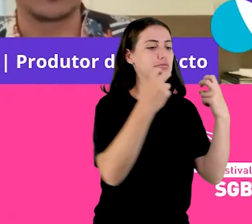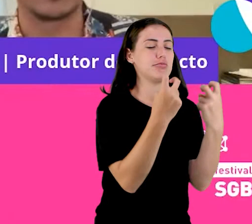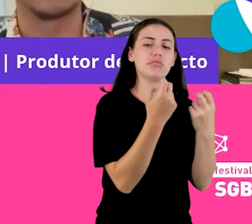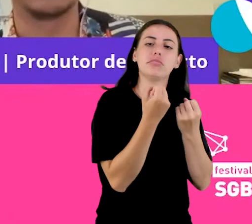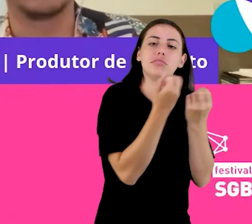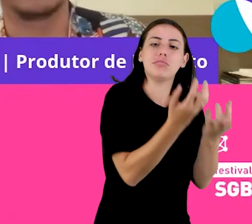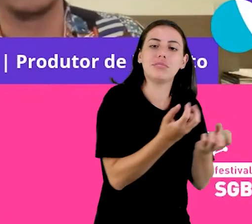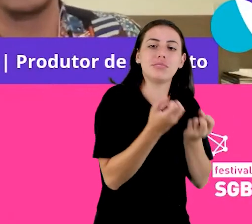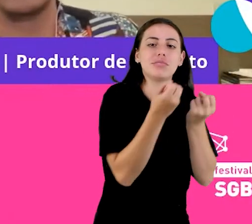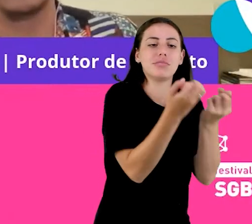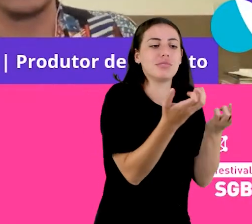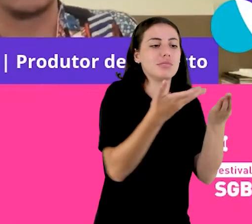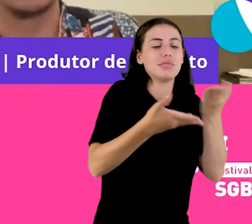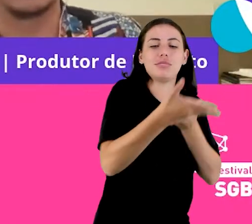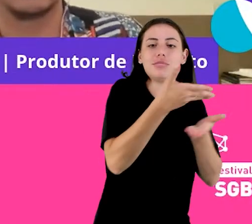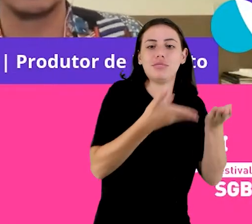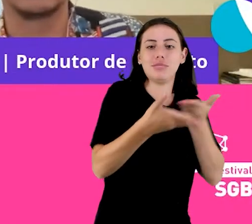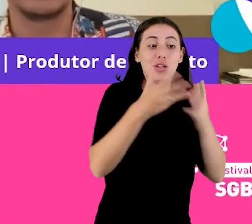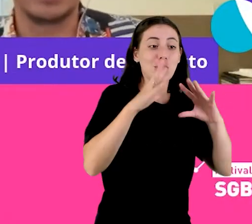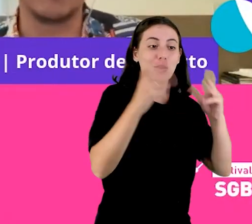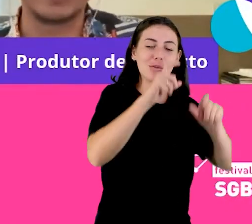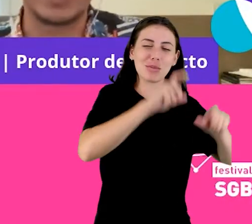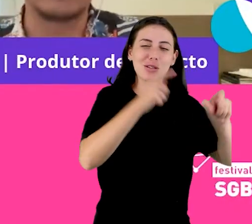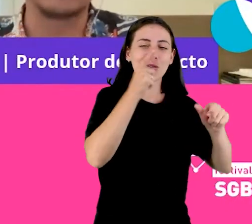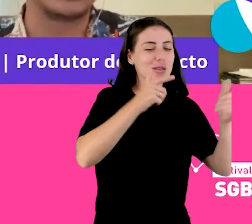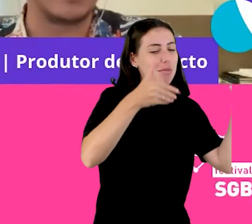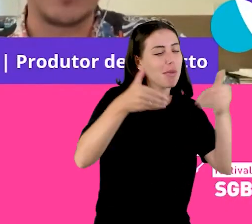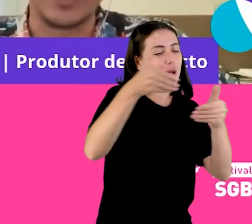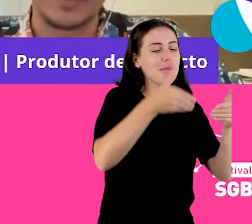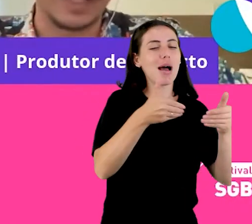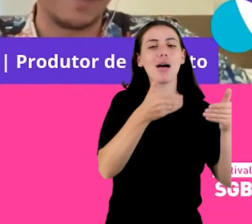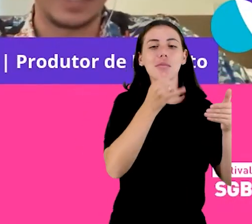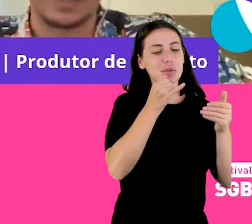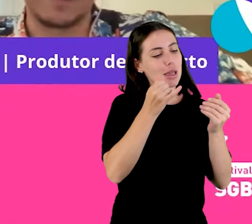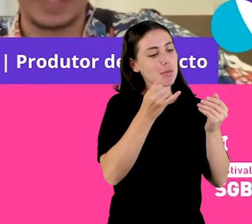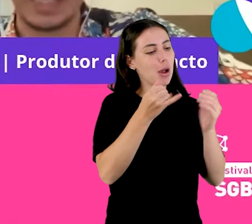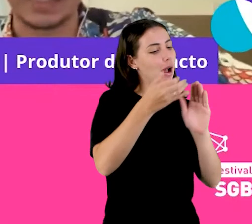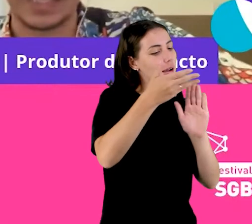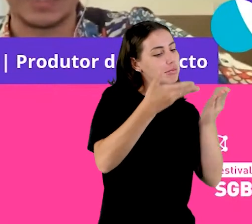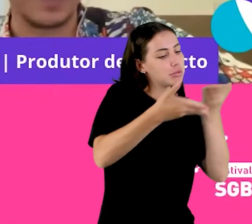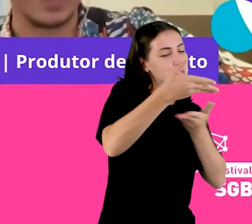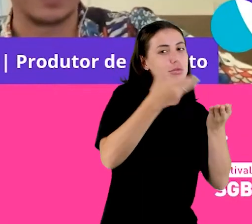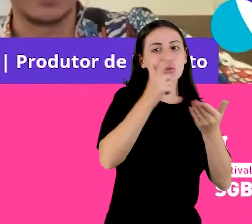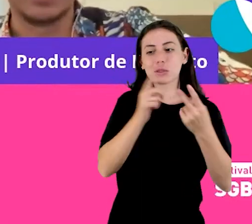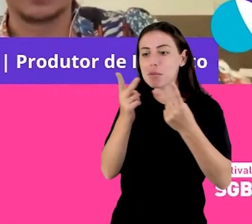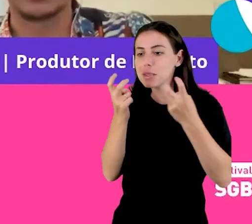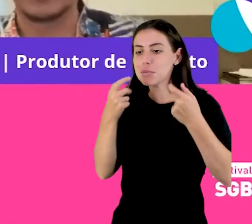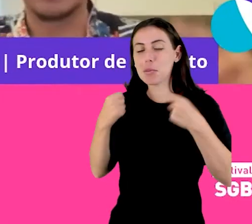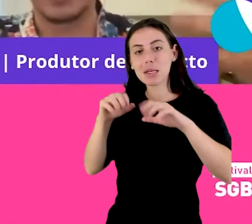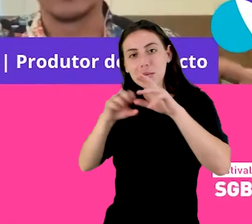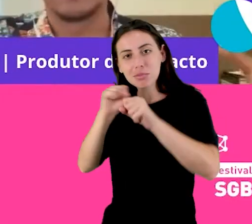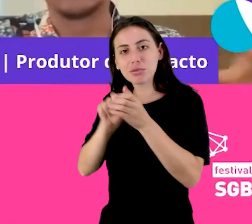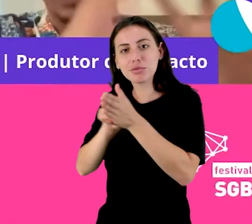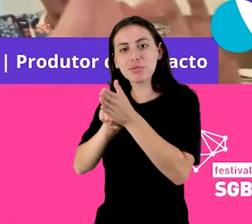pouco do cronograma original, que está ficando pronto essa semana, é um material de apoio para quem quiser exibir, né? Então a gente